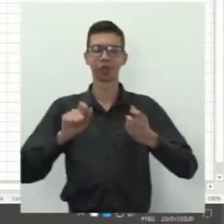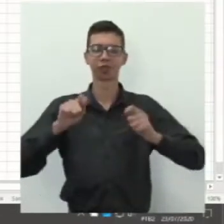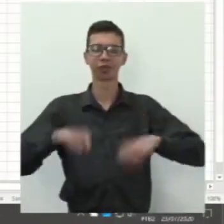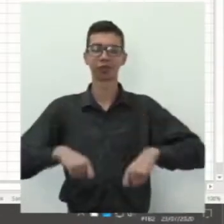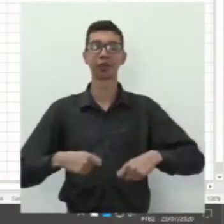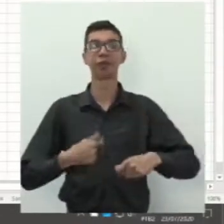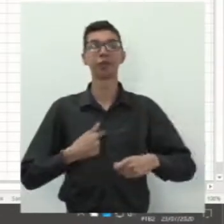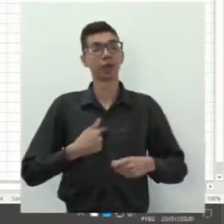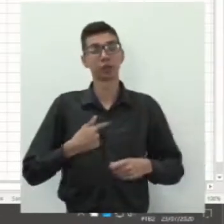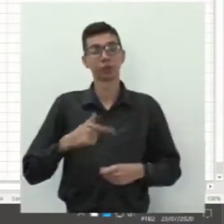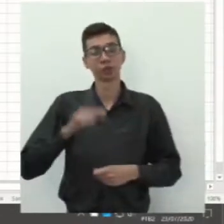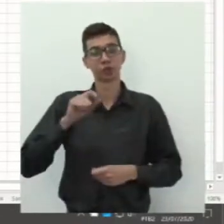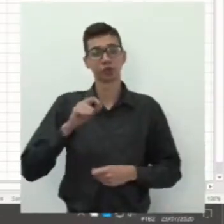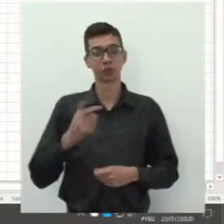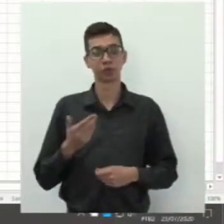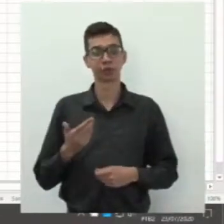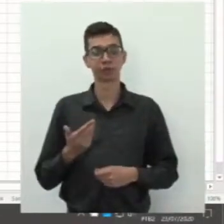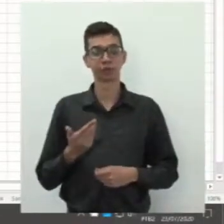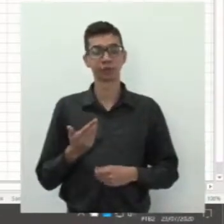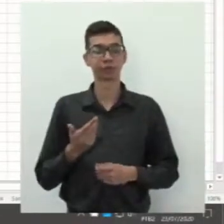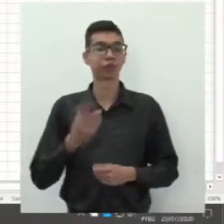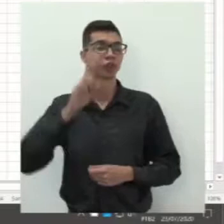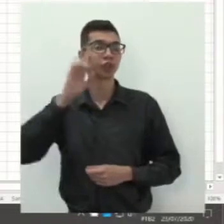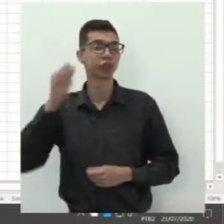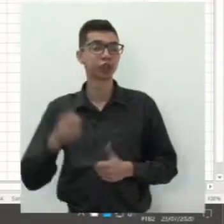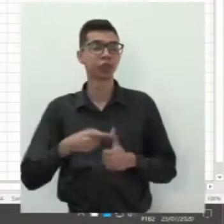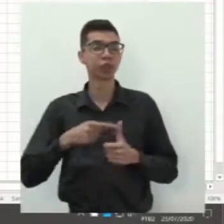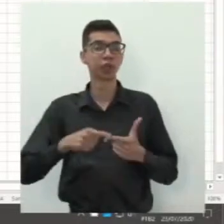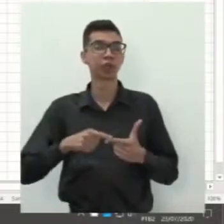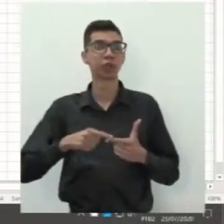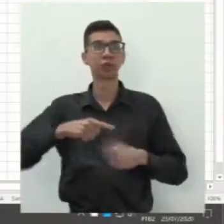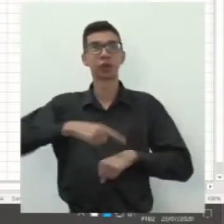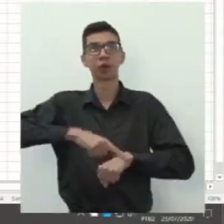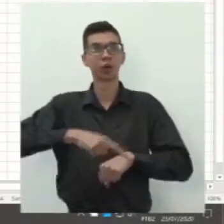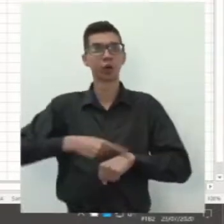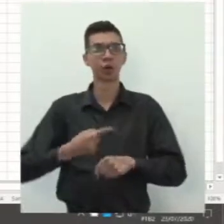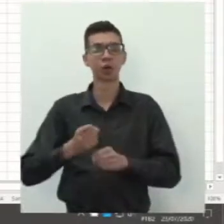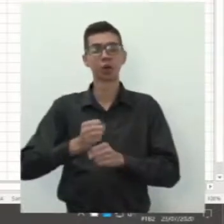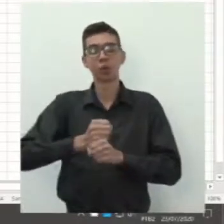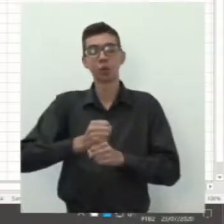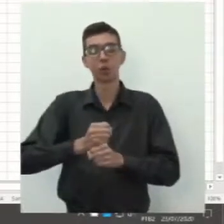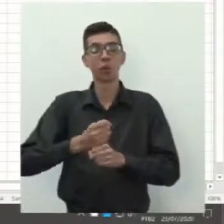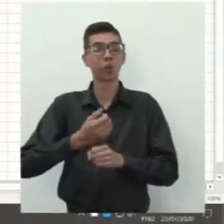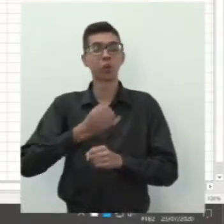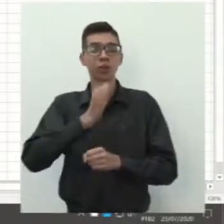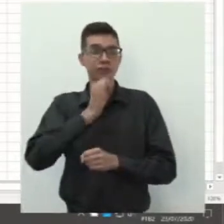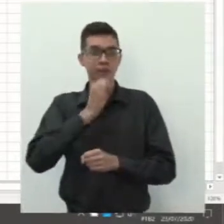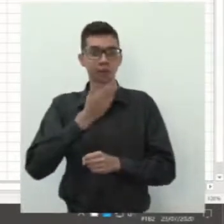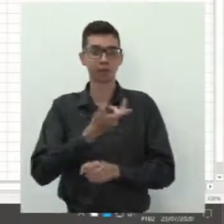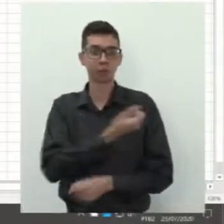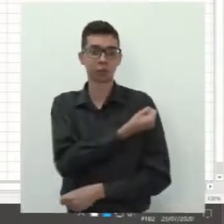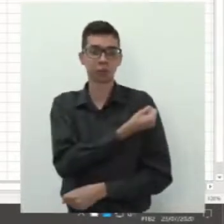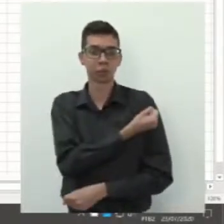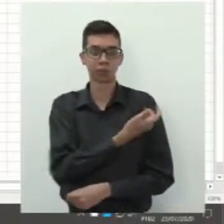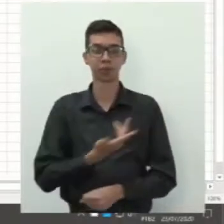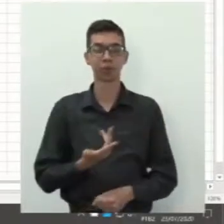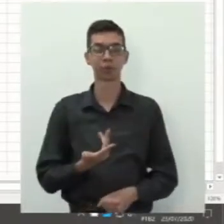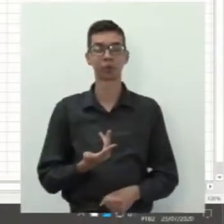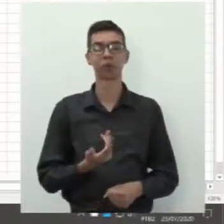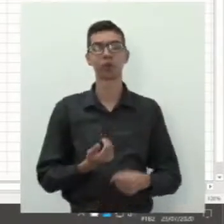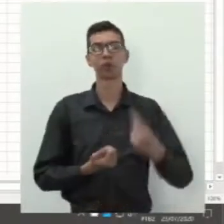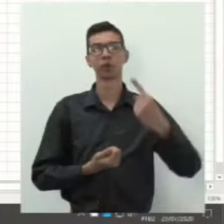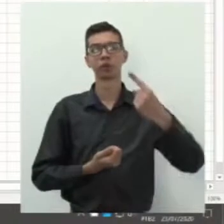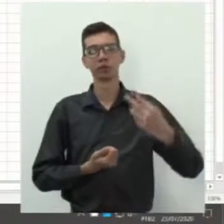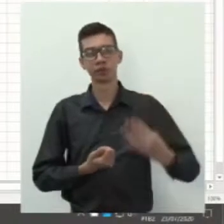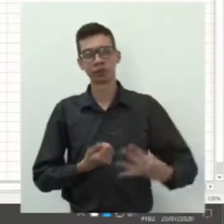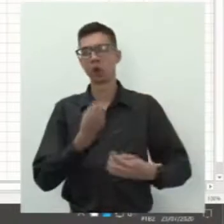que ele deve seguir, com data, com hora, com número inteiro, com número quebrado. Tá? Então, para a gente começar a